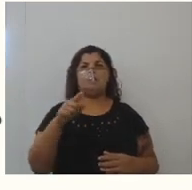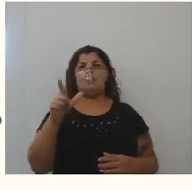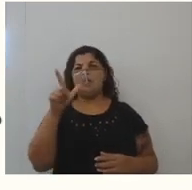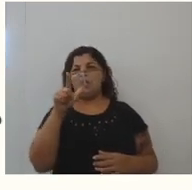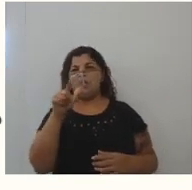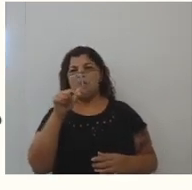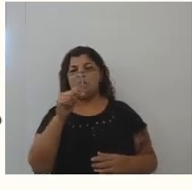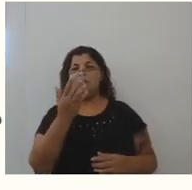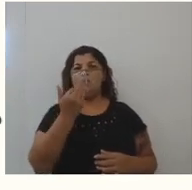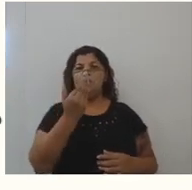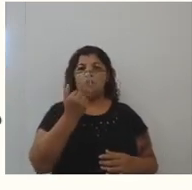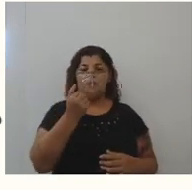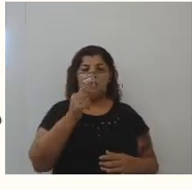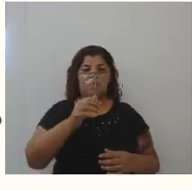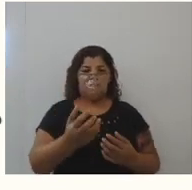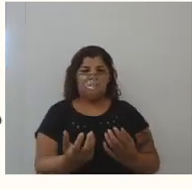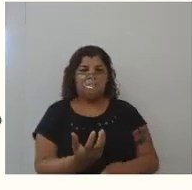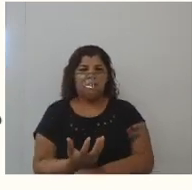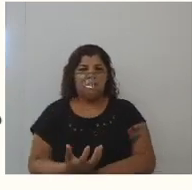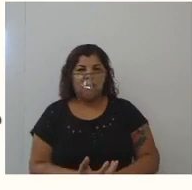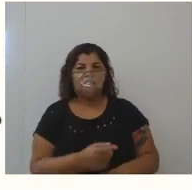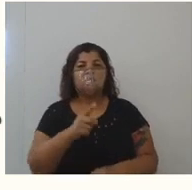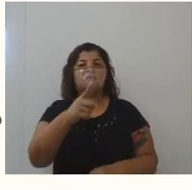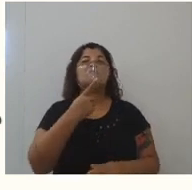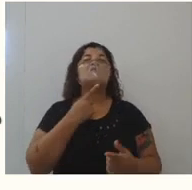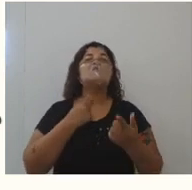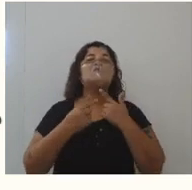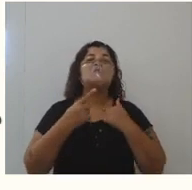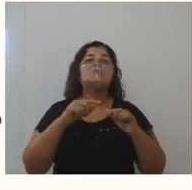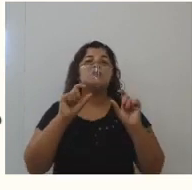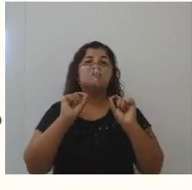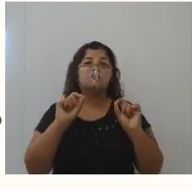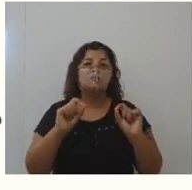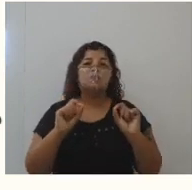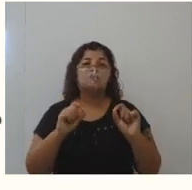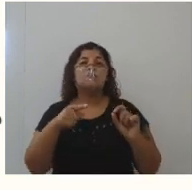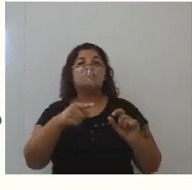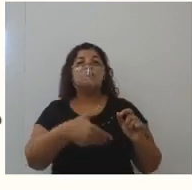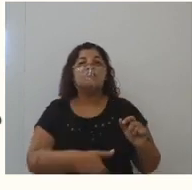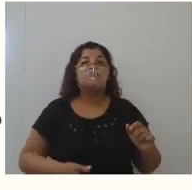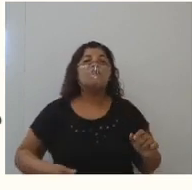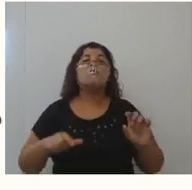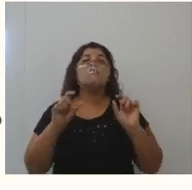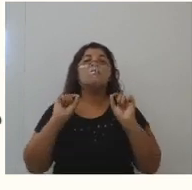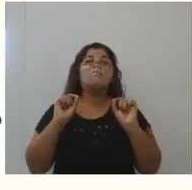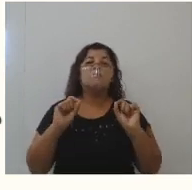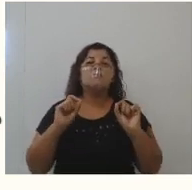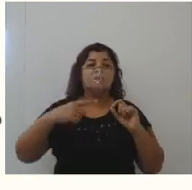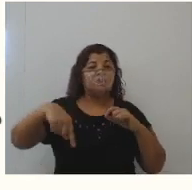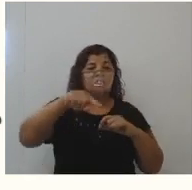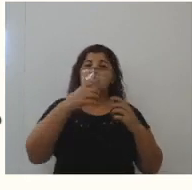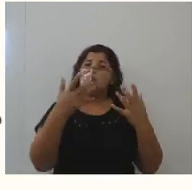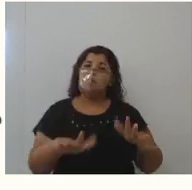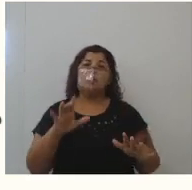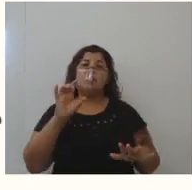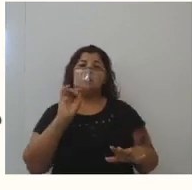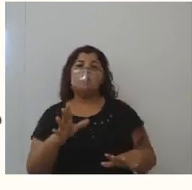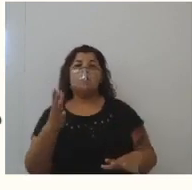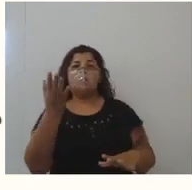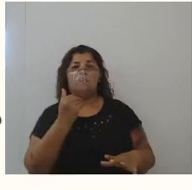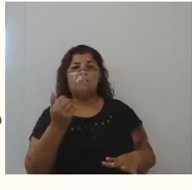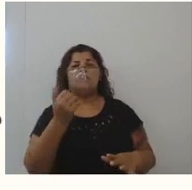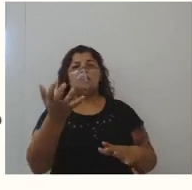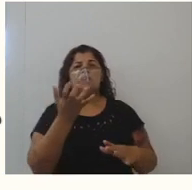água, comida é pasto. Você tem sede de quê? Você tem fome de quê? A gente não quer só comida, a gente